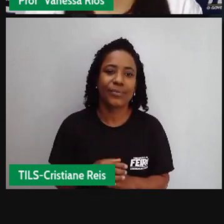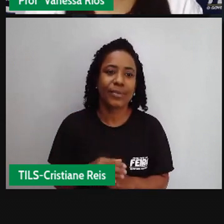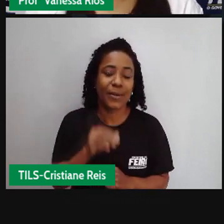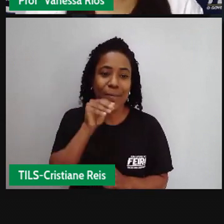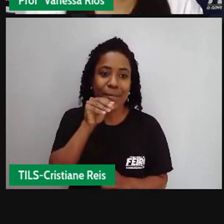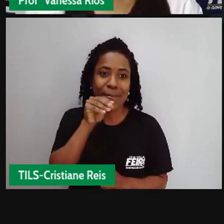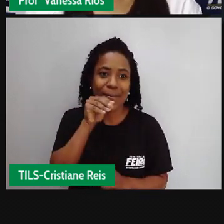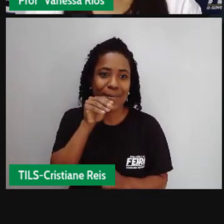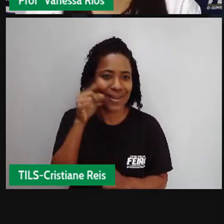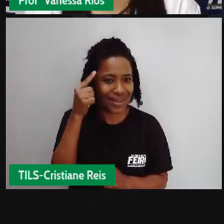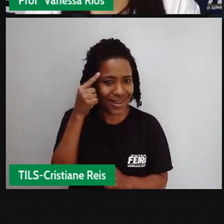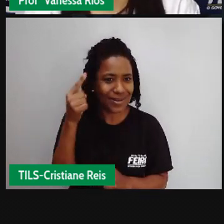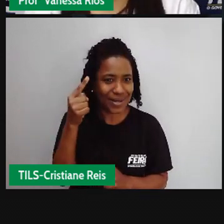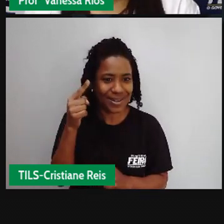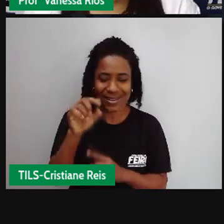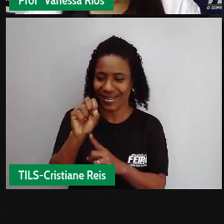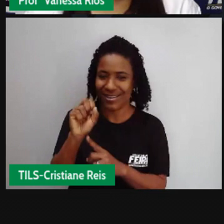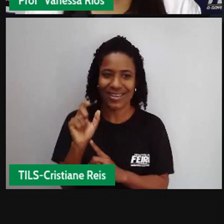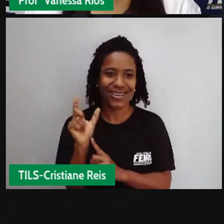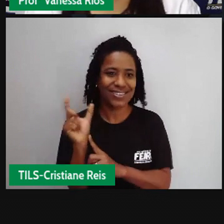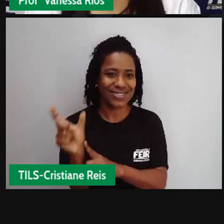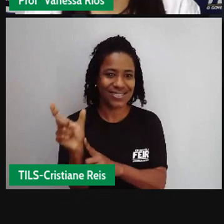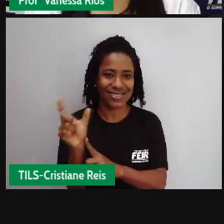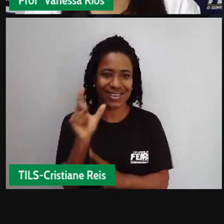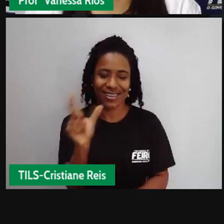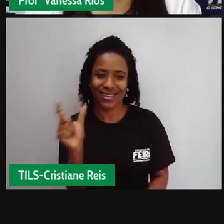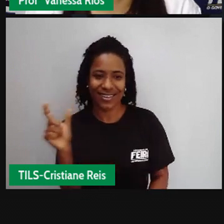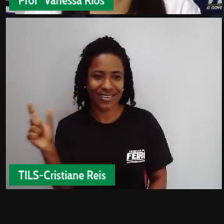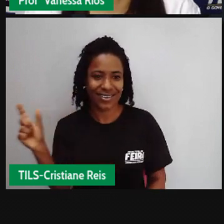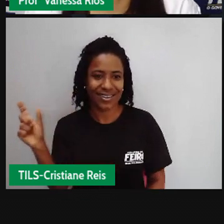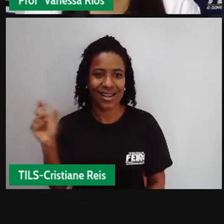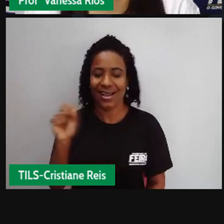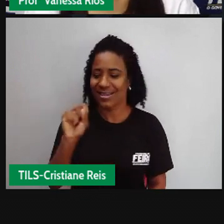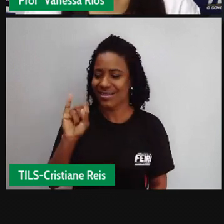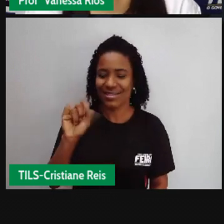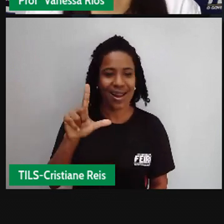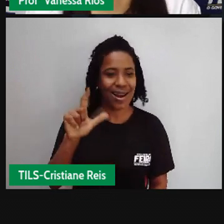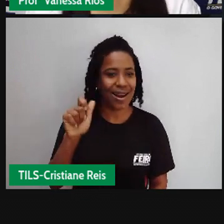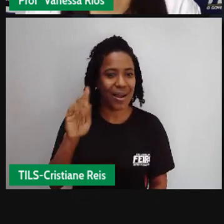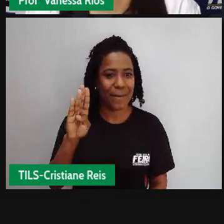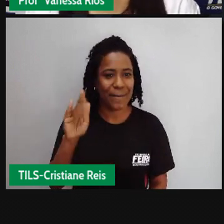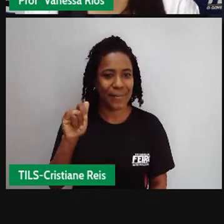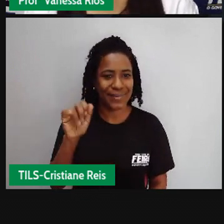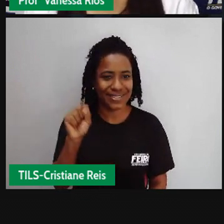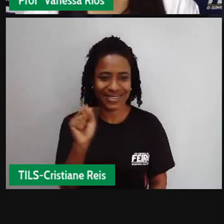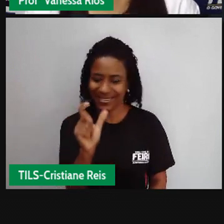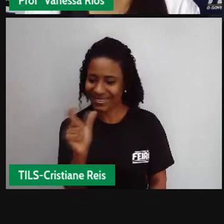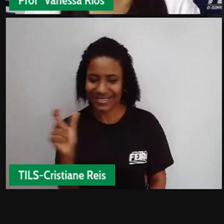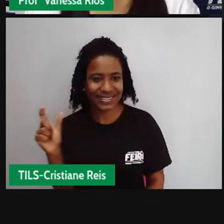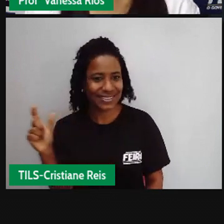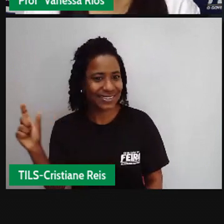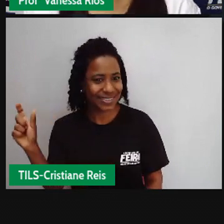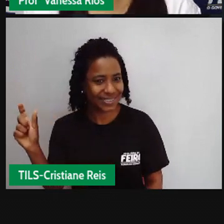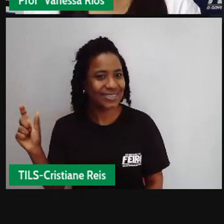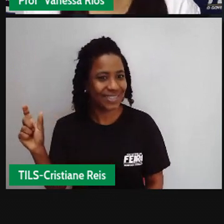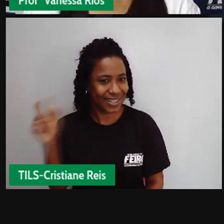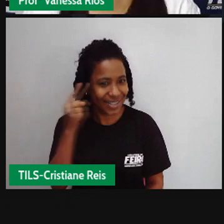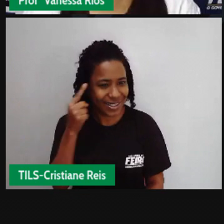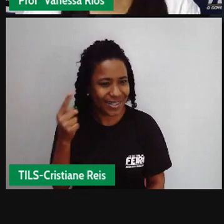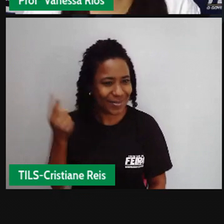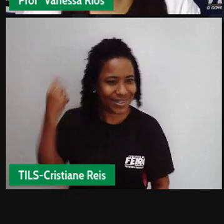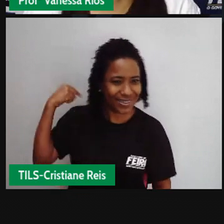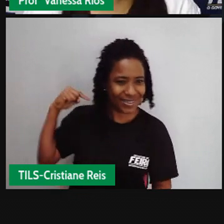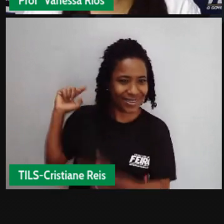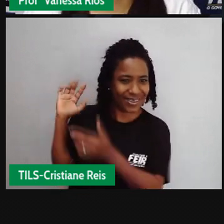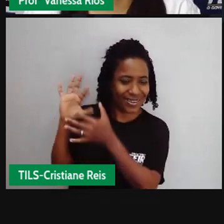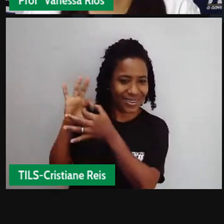sílaba átona e o que é sílaba tônica. A gente já vem estudando aí sobre esse assunto, né, em videoaulas anteriores. As